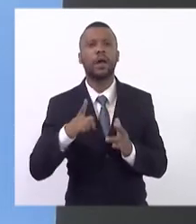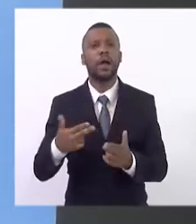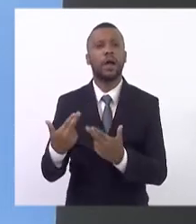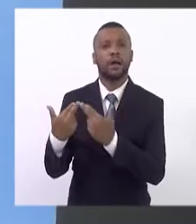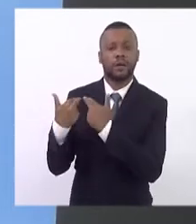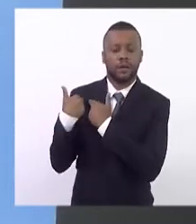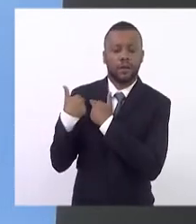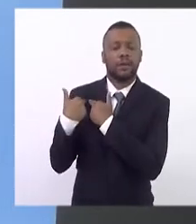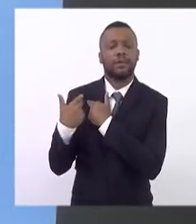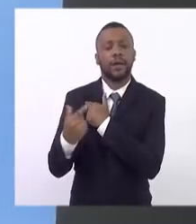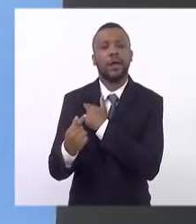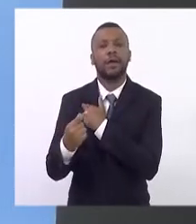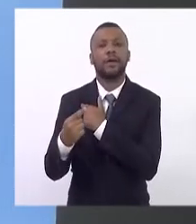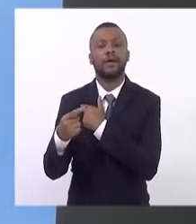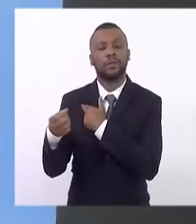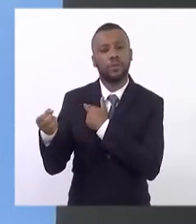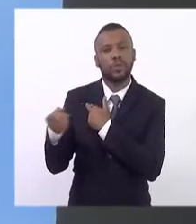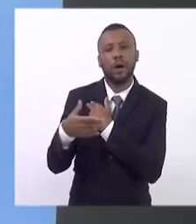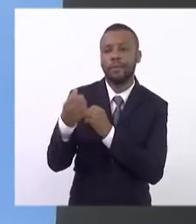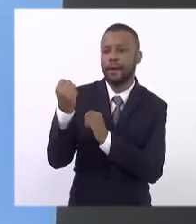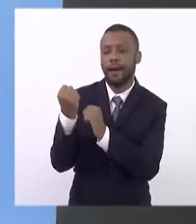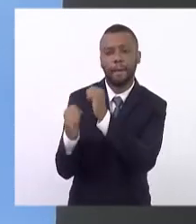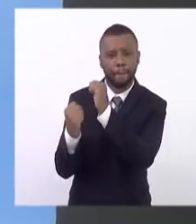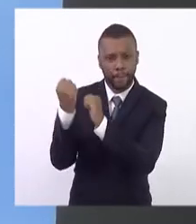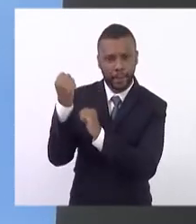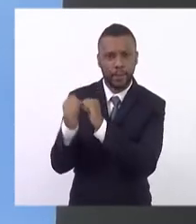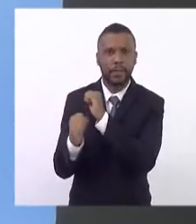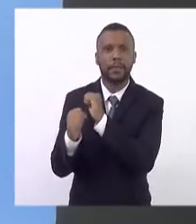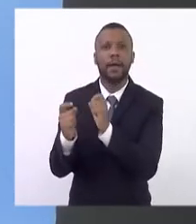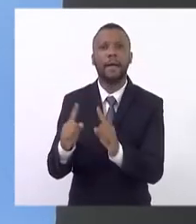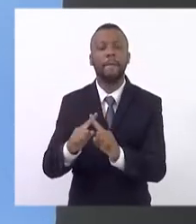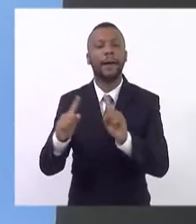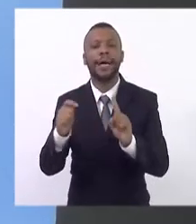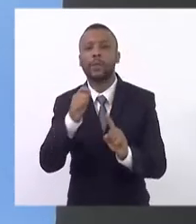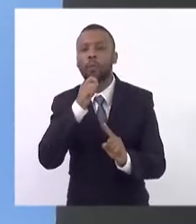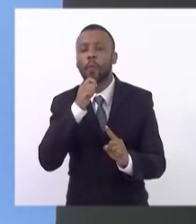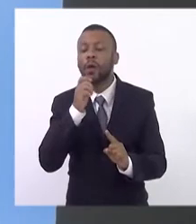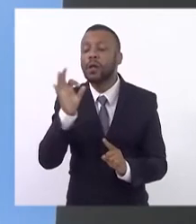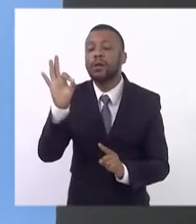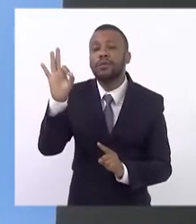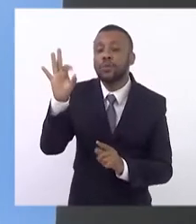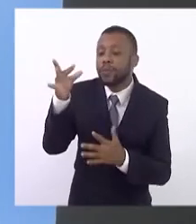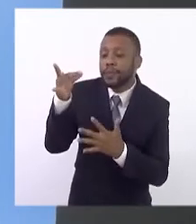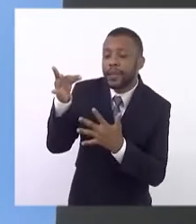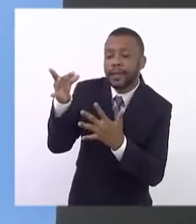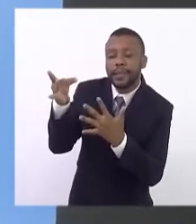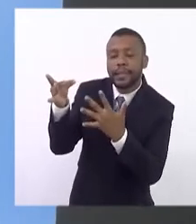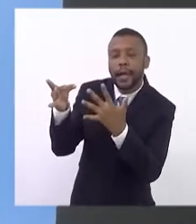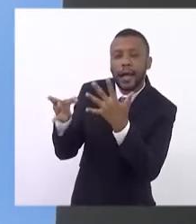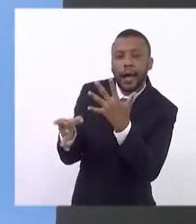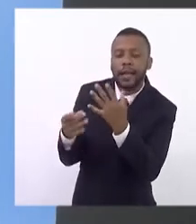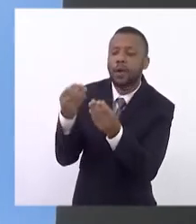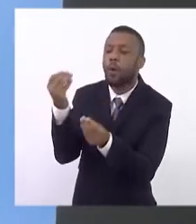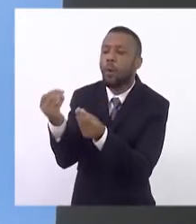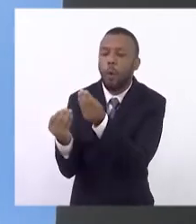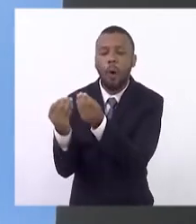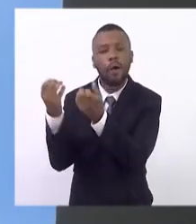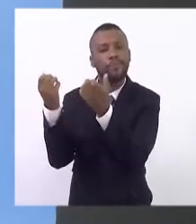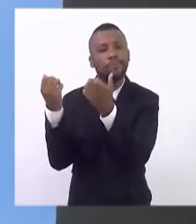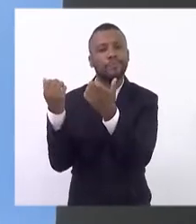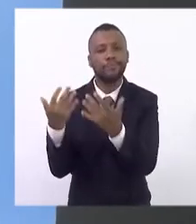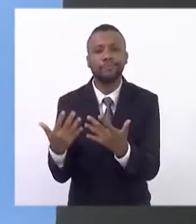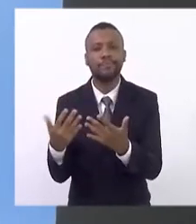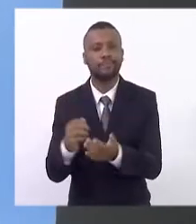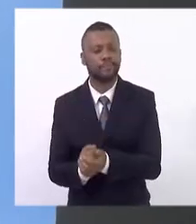da nova concessionária, né? Mas não tem um nível de detalhamento. Como é que os senhores